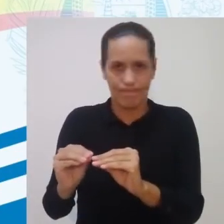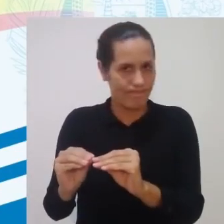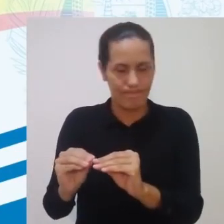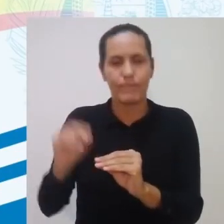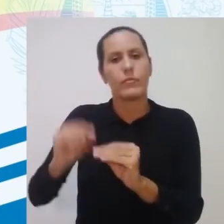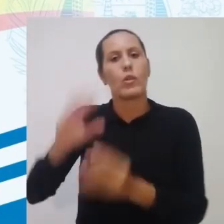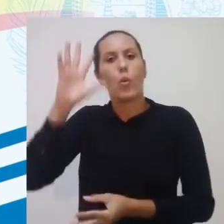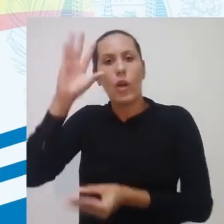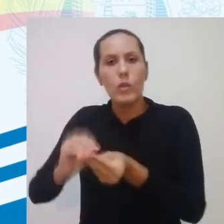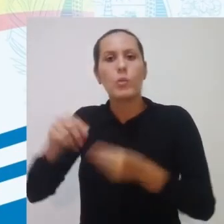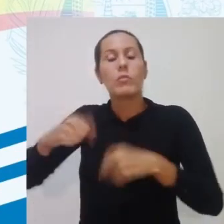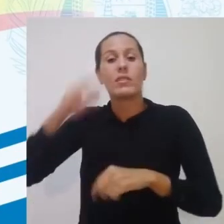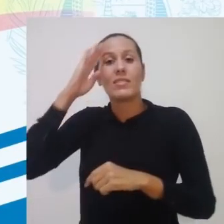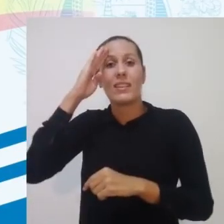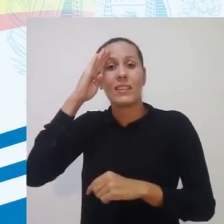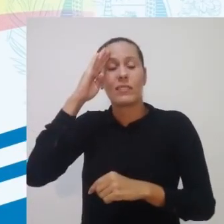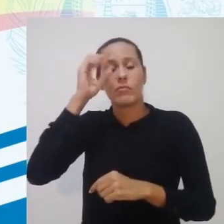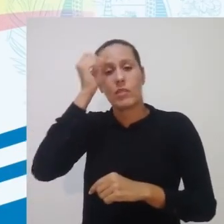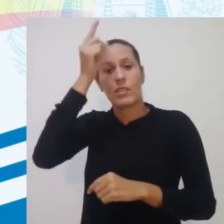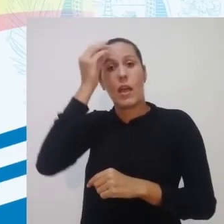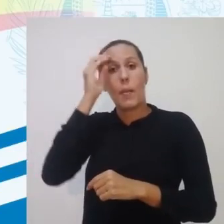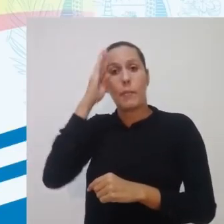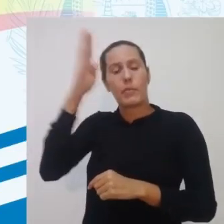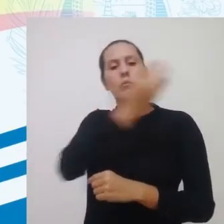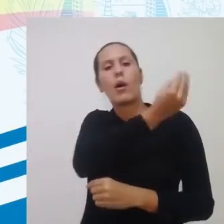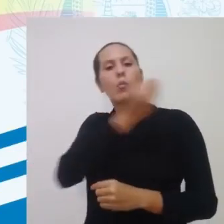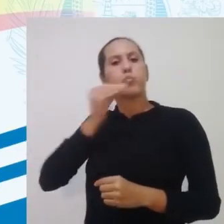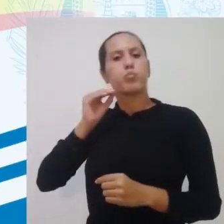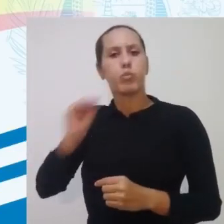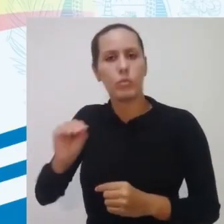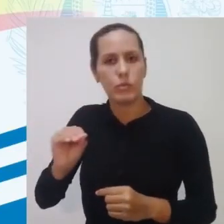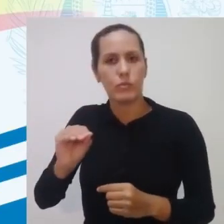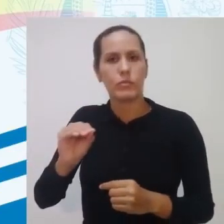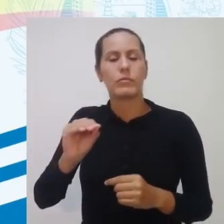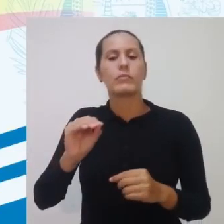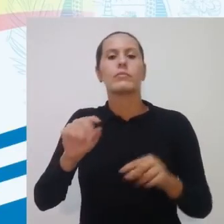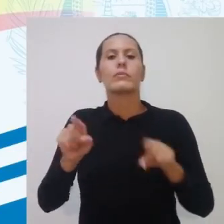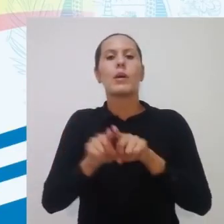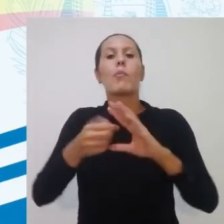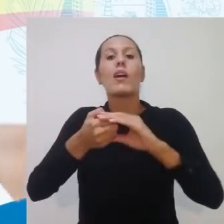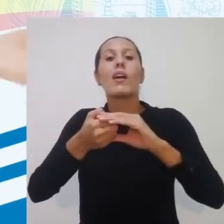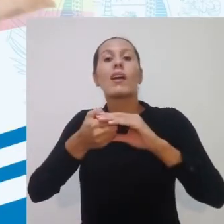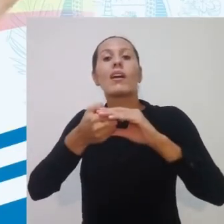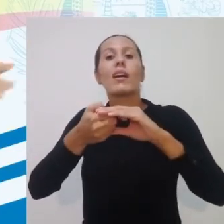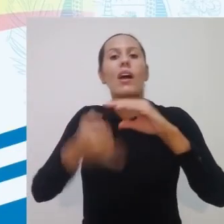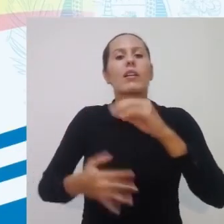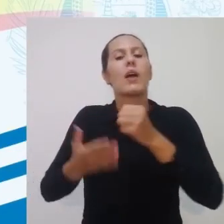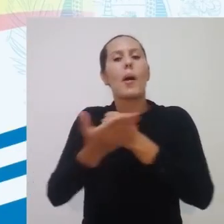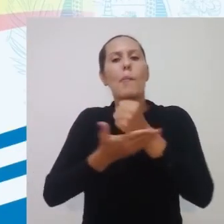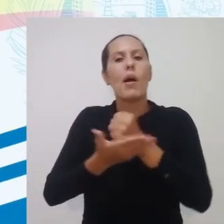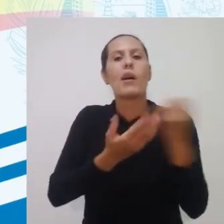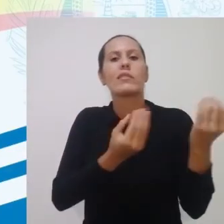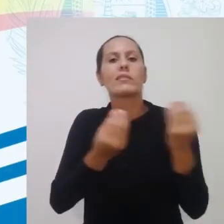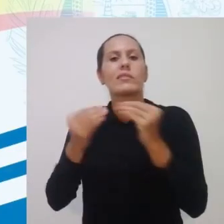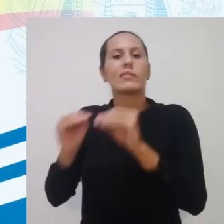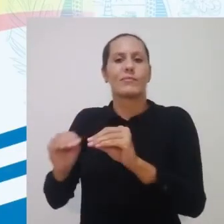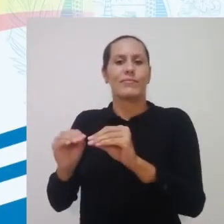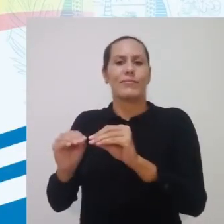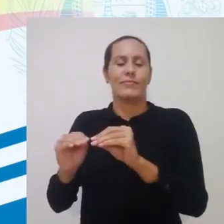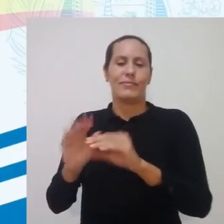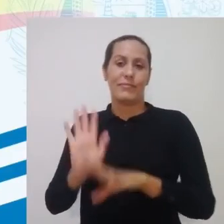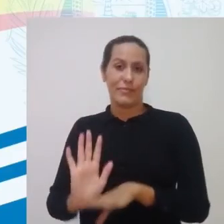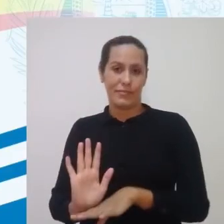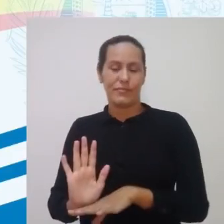ele tem que garantir a ideia principal do texto original e garantir a característica básica do